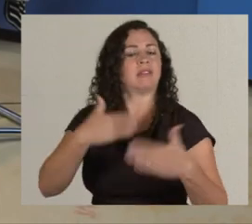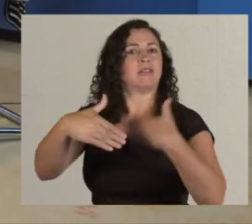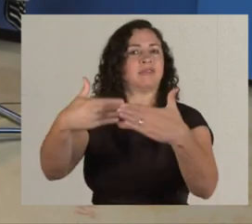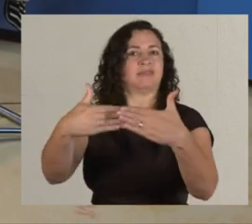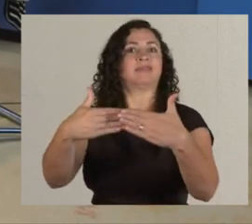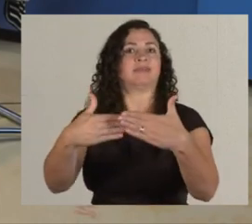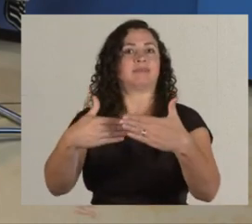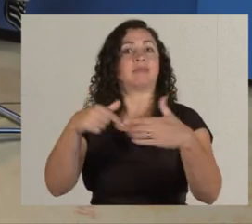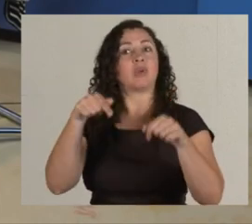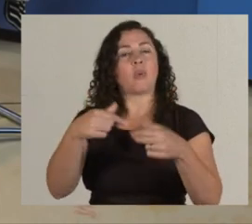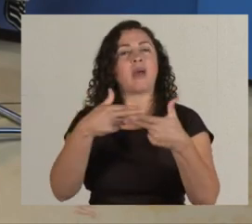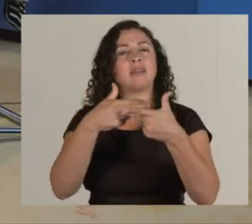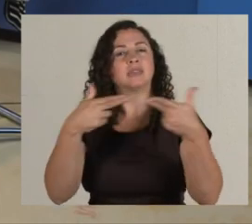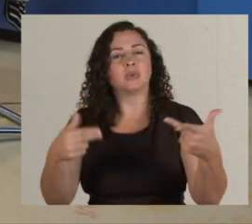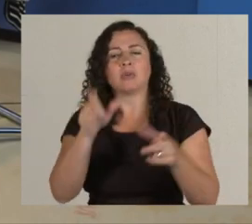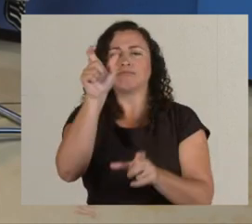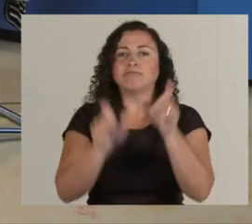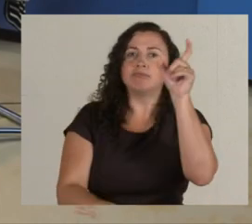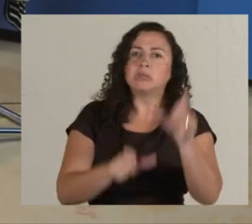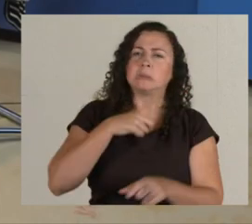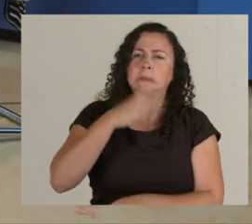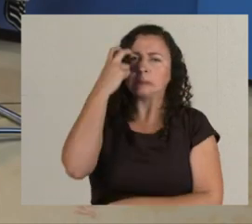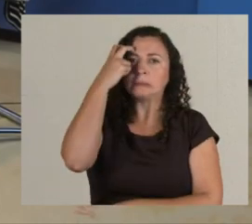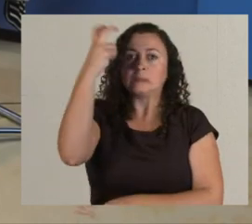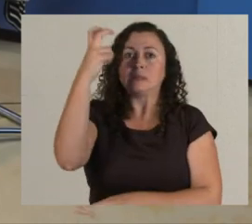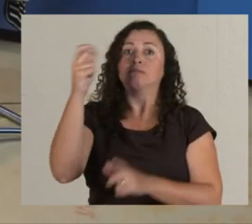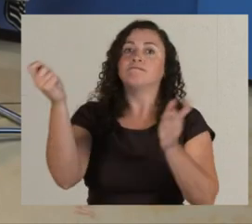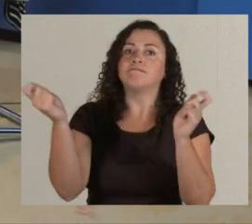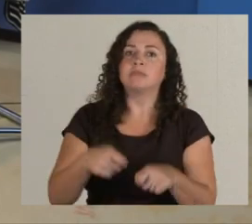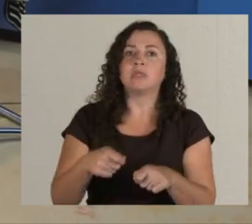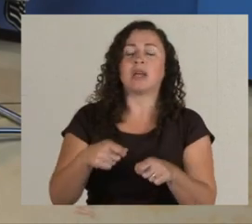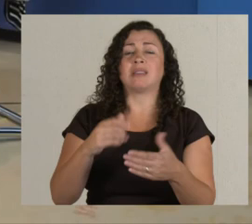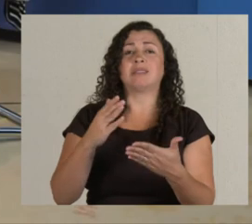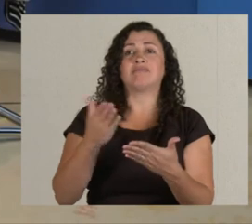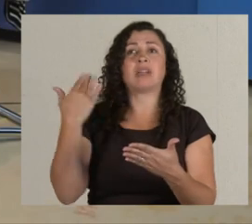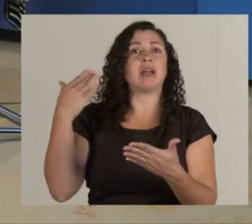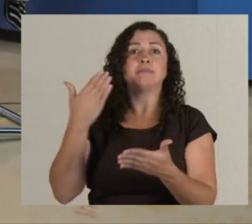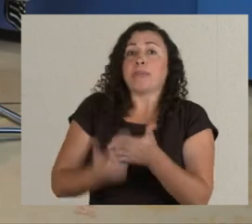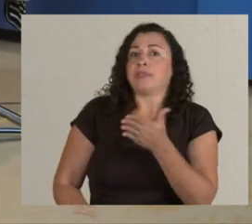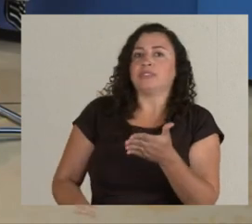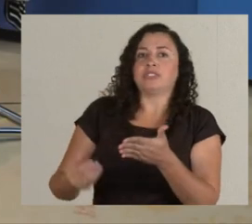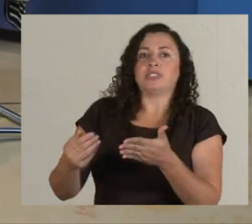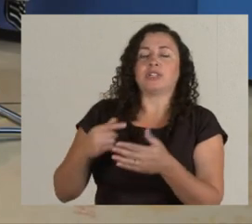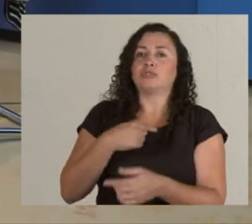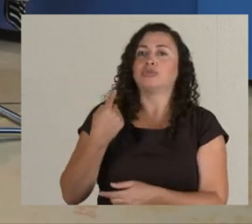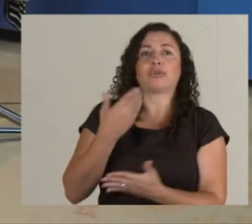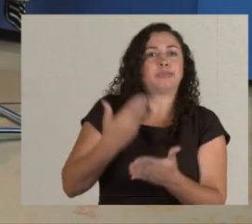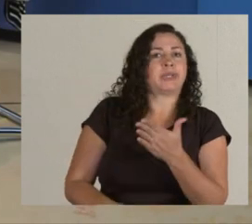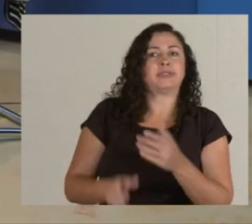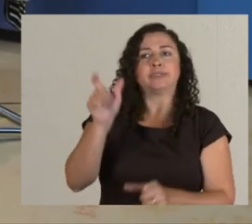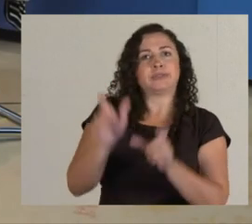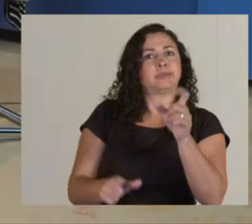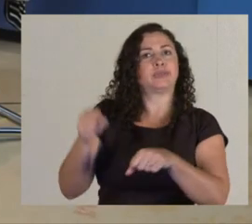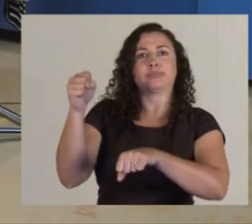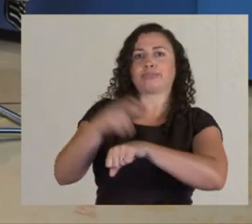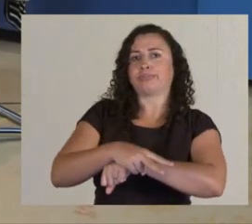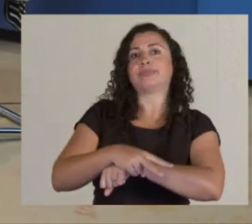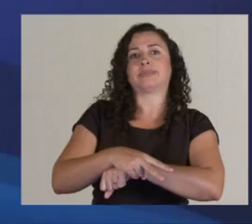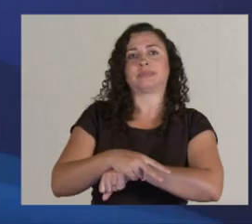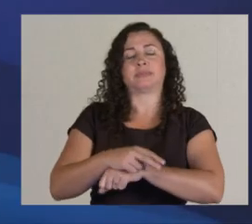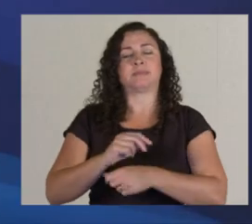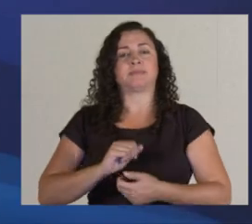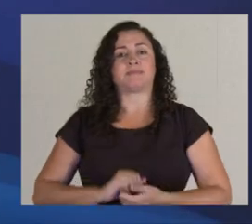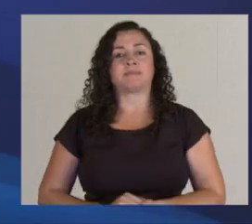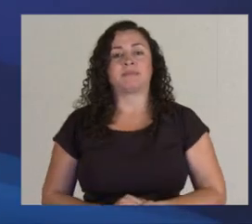esse rendimento, esses talentos, essas pessoas, de alguma forma, estavam ficando fora do nosso radar dentro dos